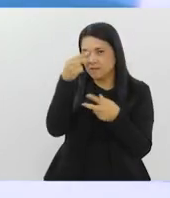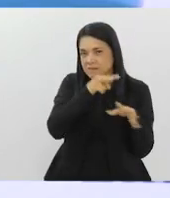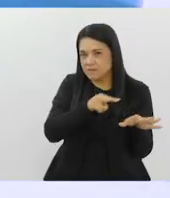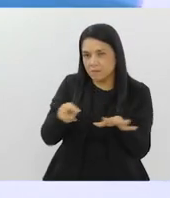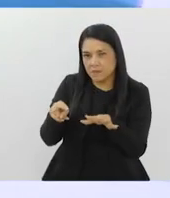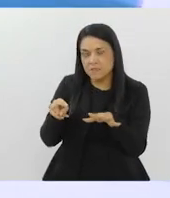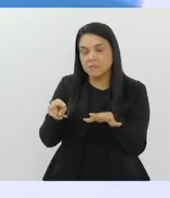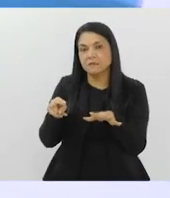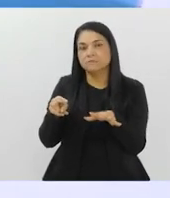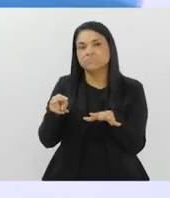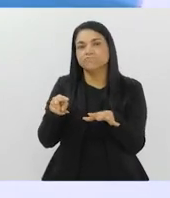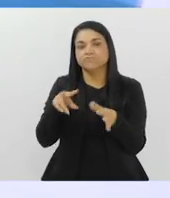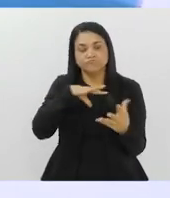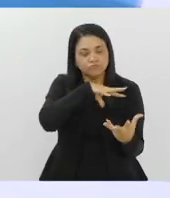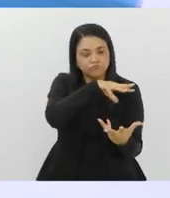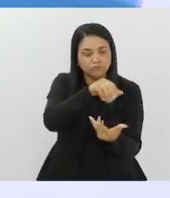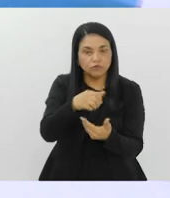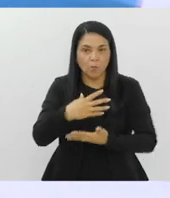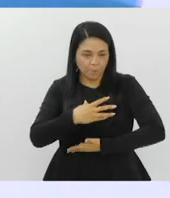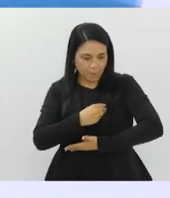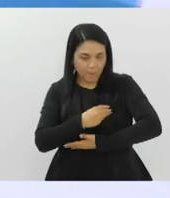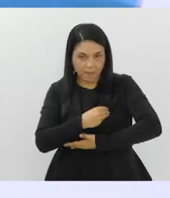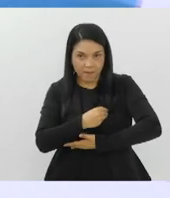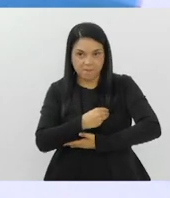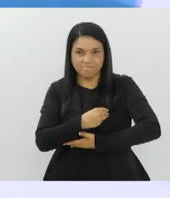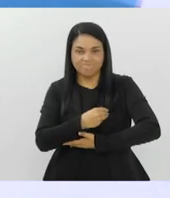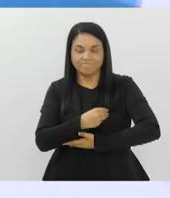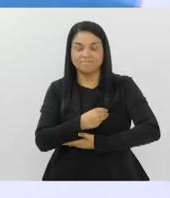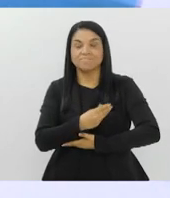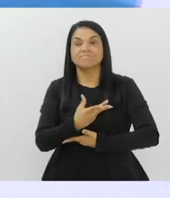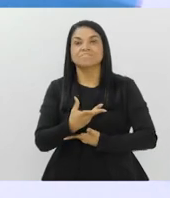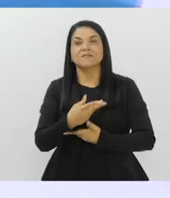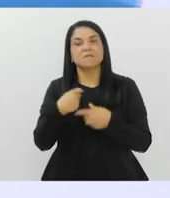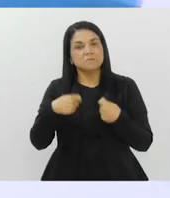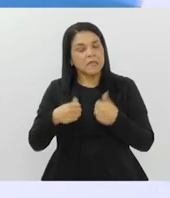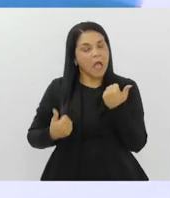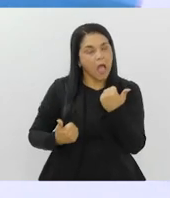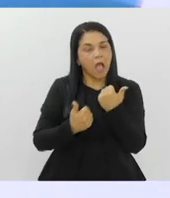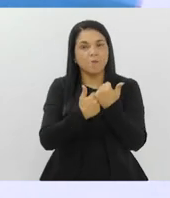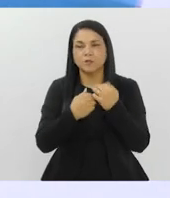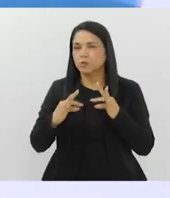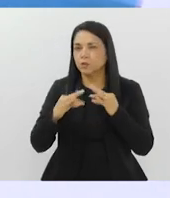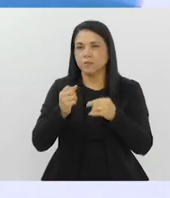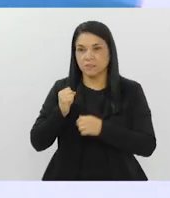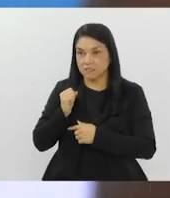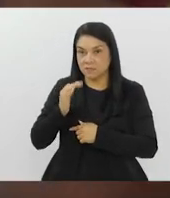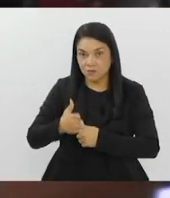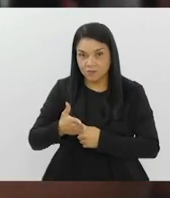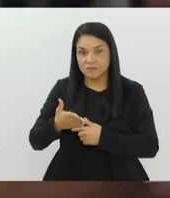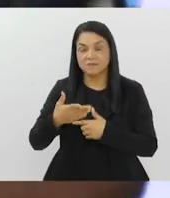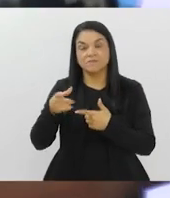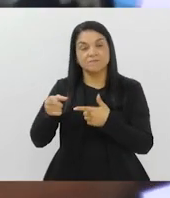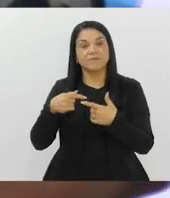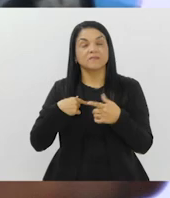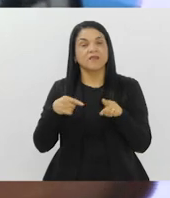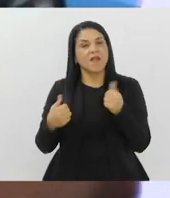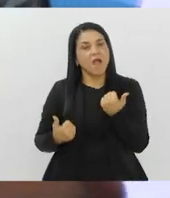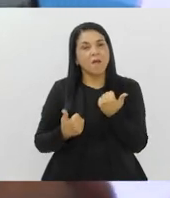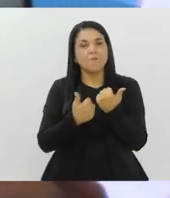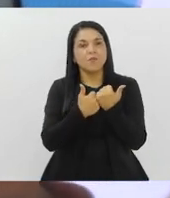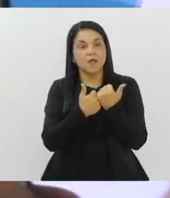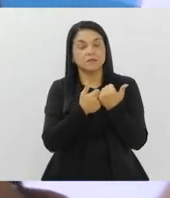de aleitamento materno, apoia em todas as situações. Muito bem falado pela deputada, as mulheres cercidas de